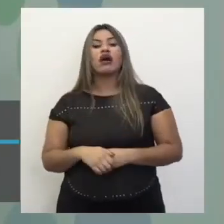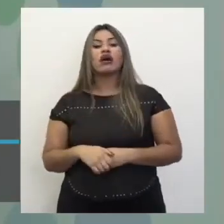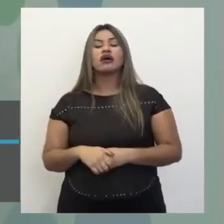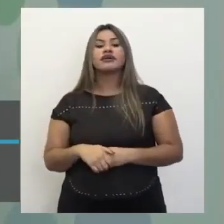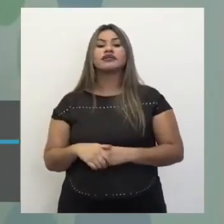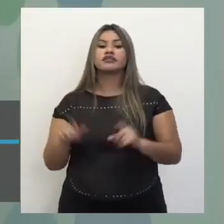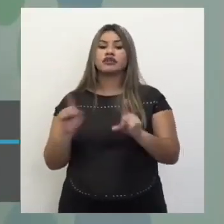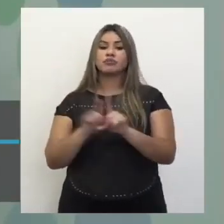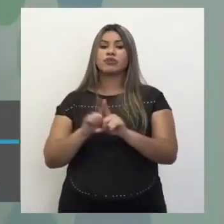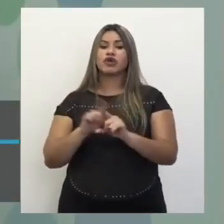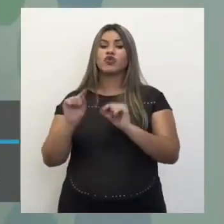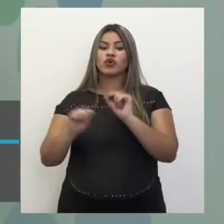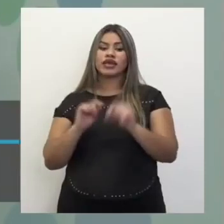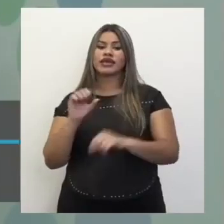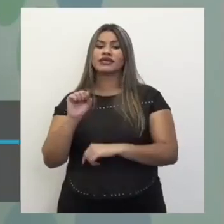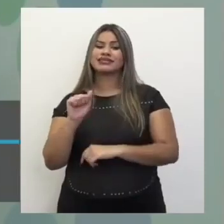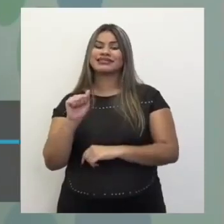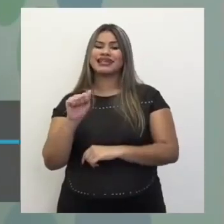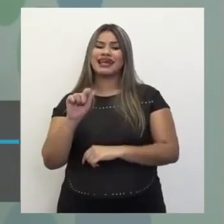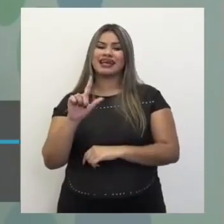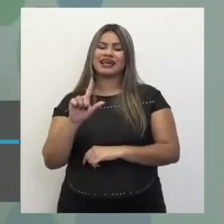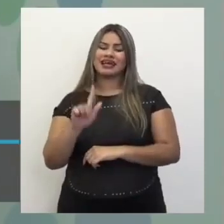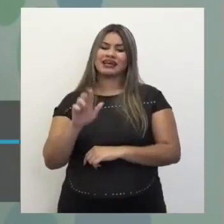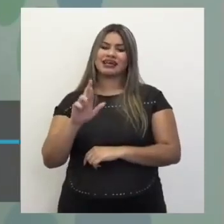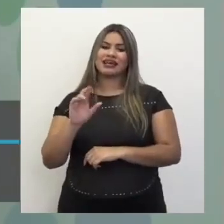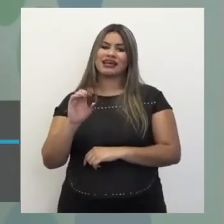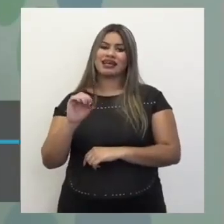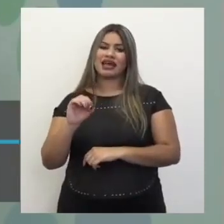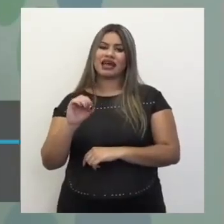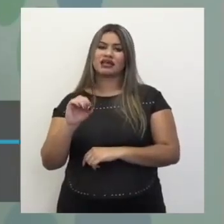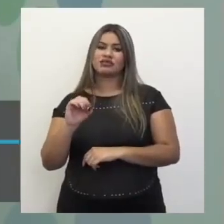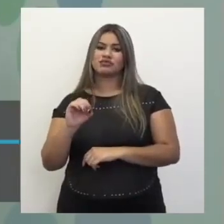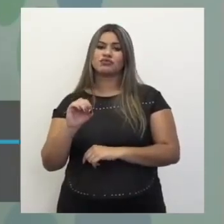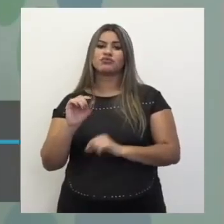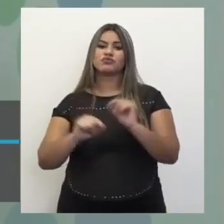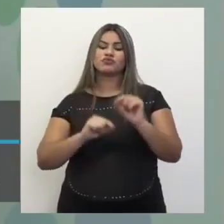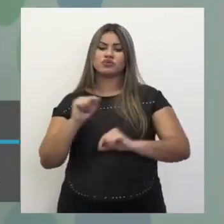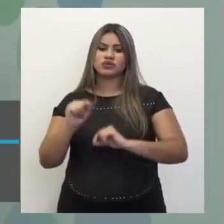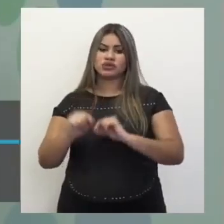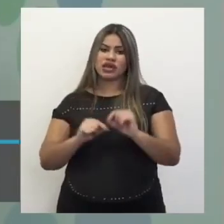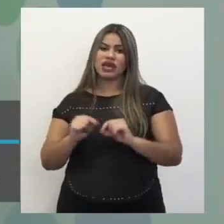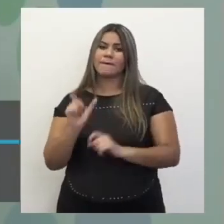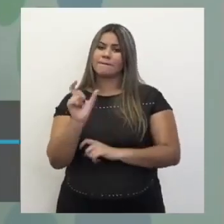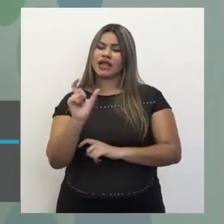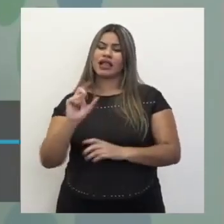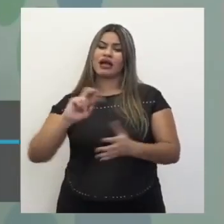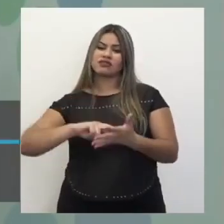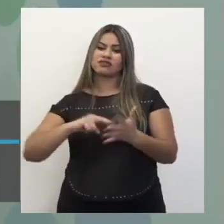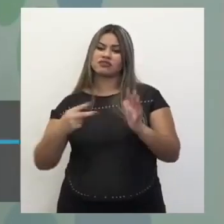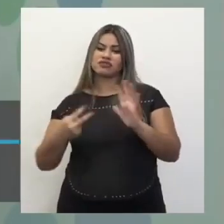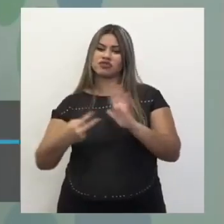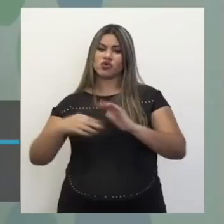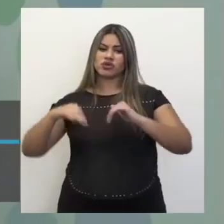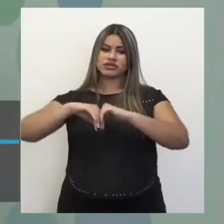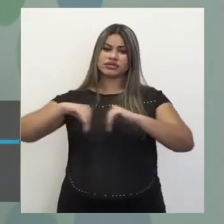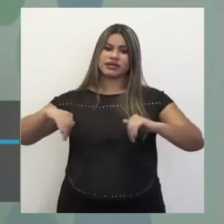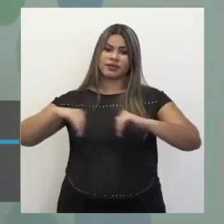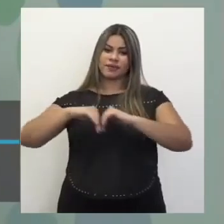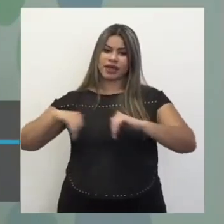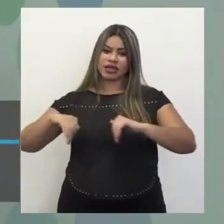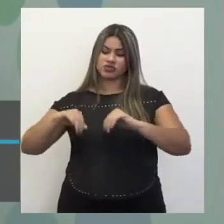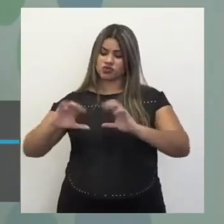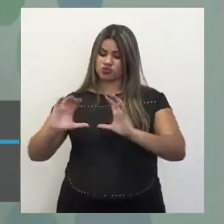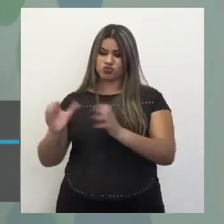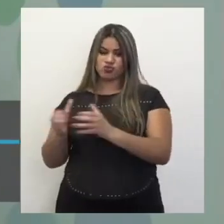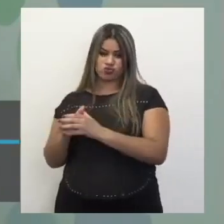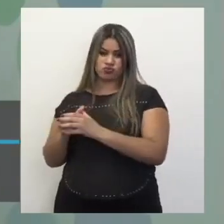sentido da própria palavra. Né? A palavra sagrado, ela tem um original que significa separado,